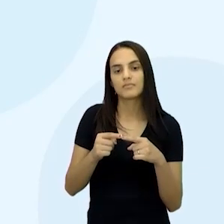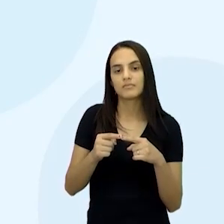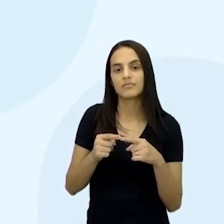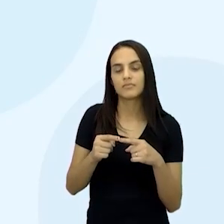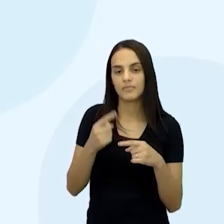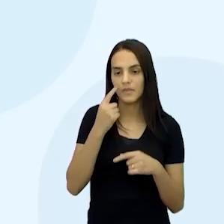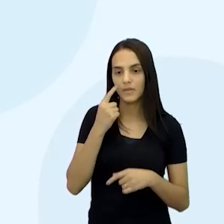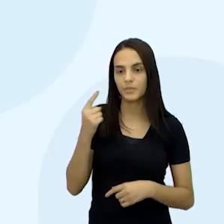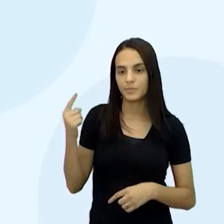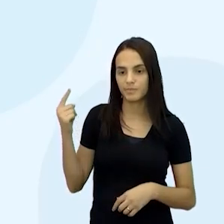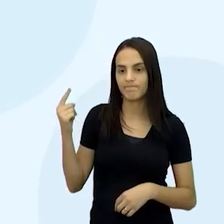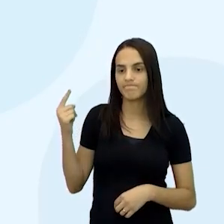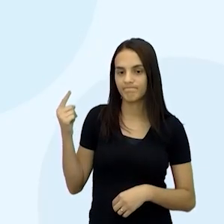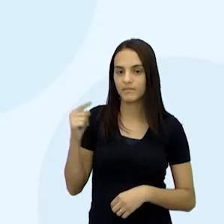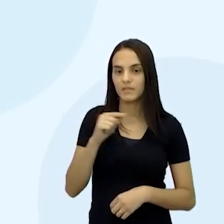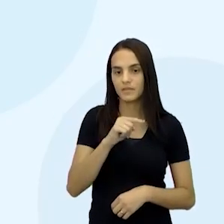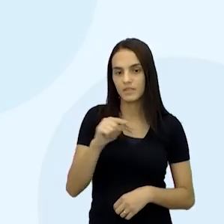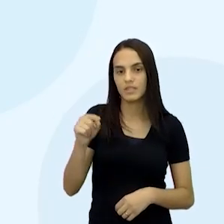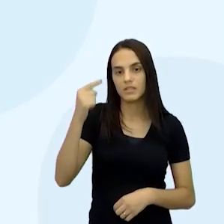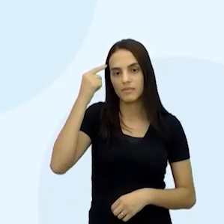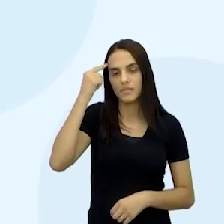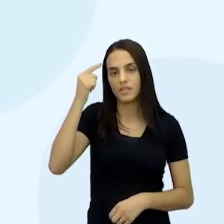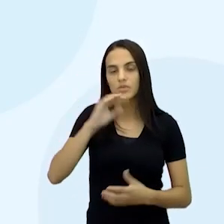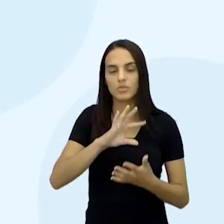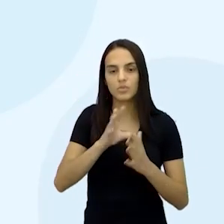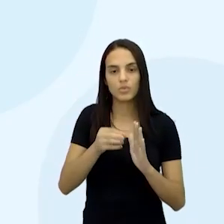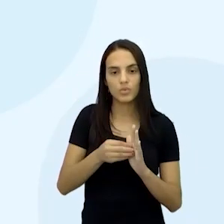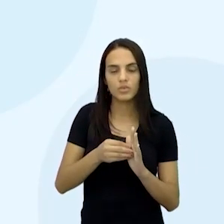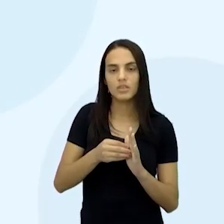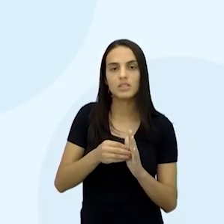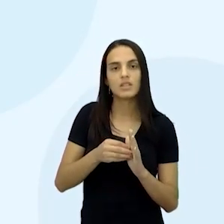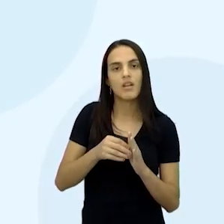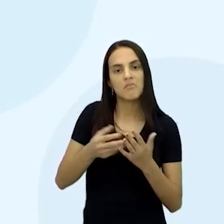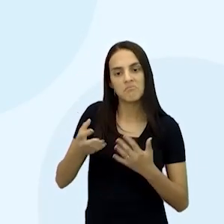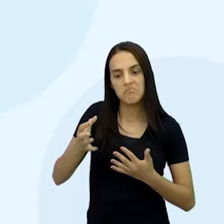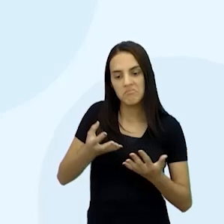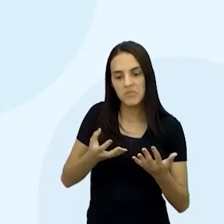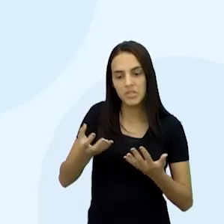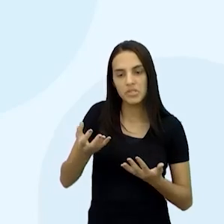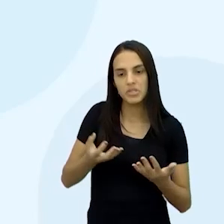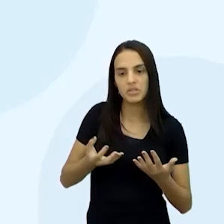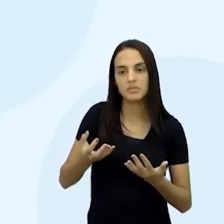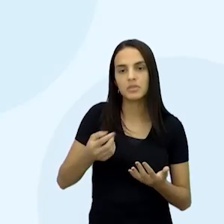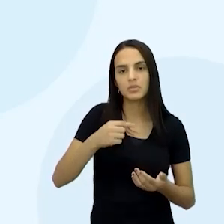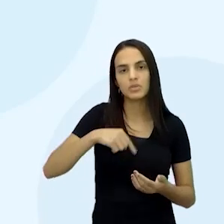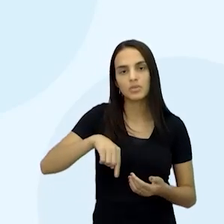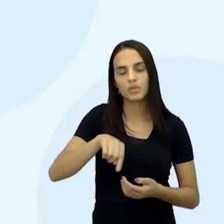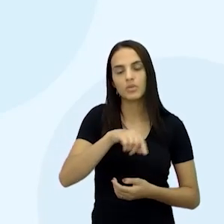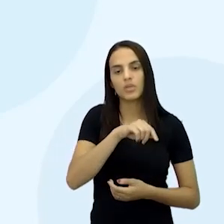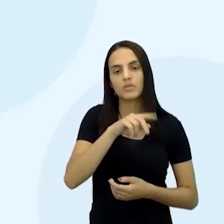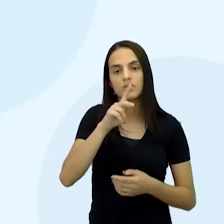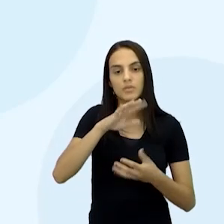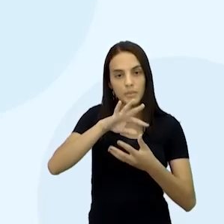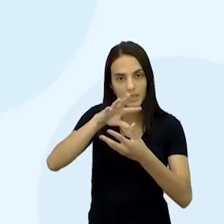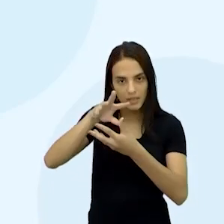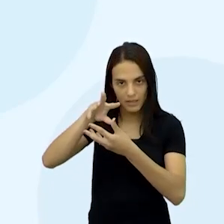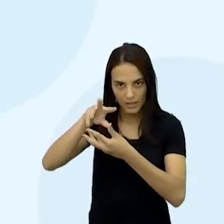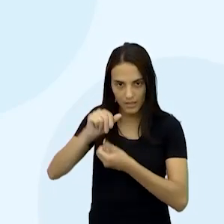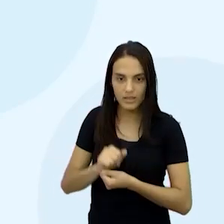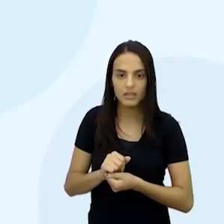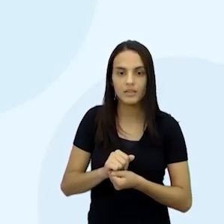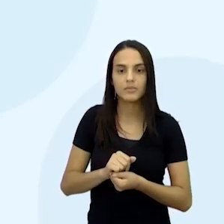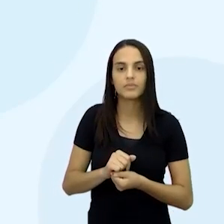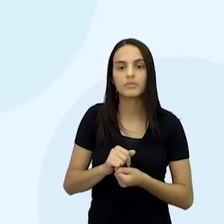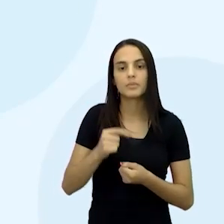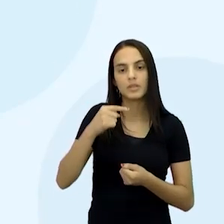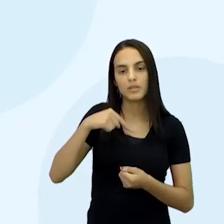aí. Então vocês imaginem todo esse dinamismo que nós temos aí do nosso planeta, né, passando isso